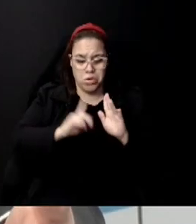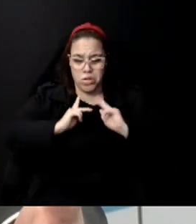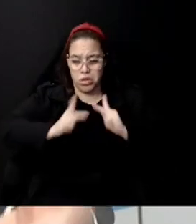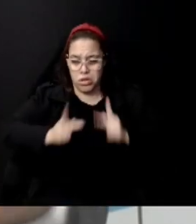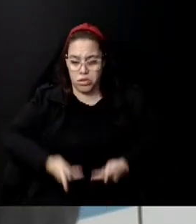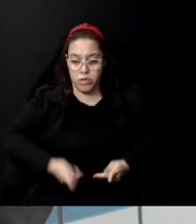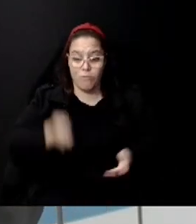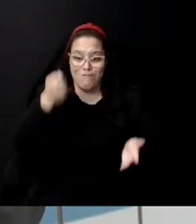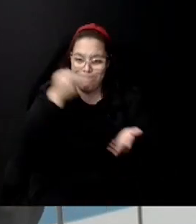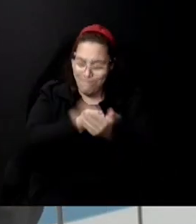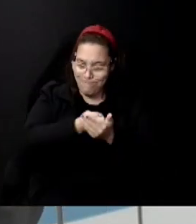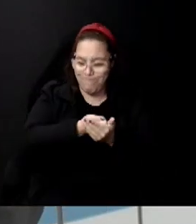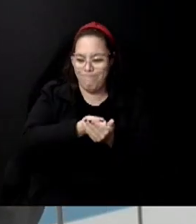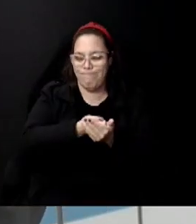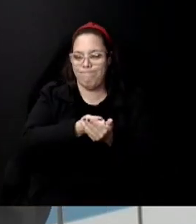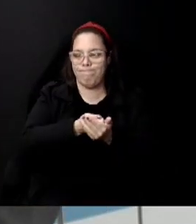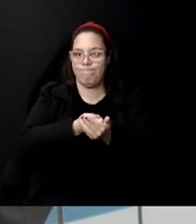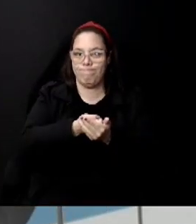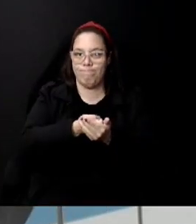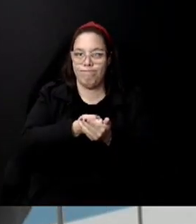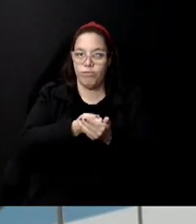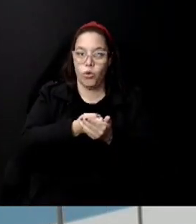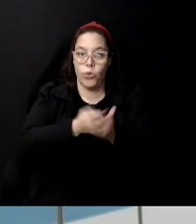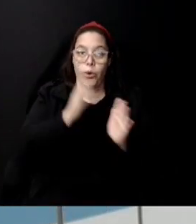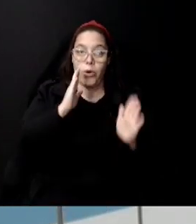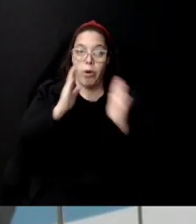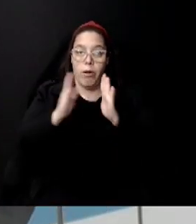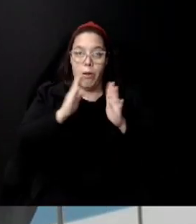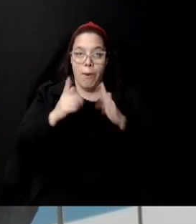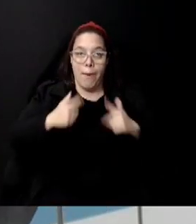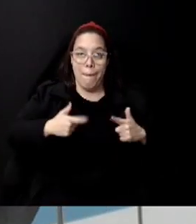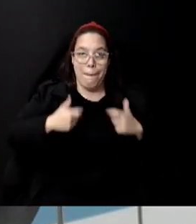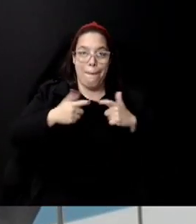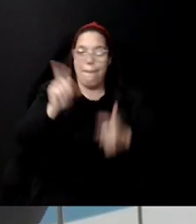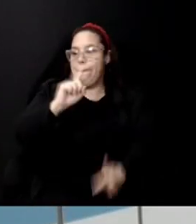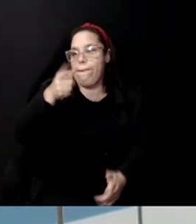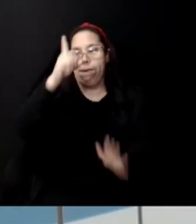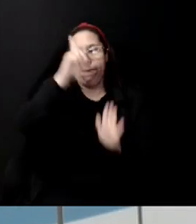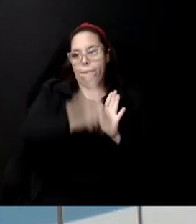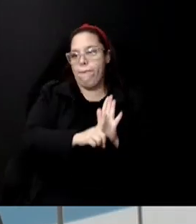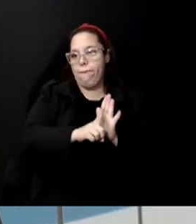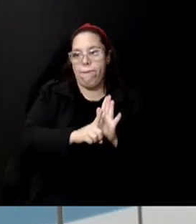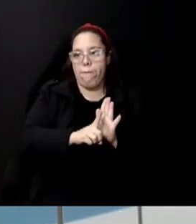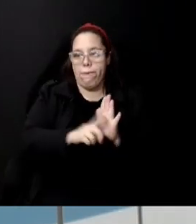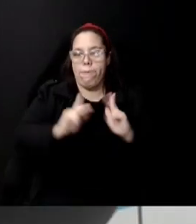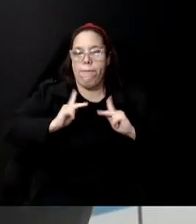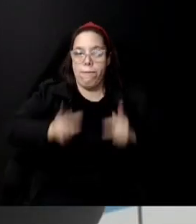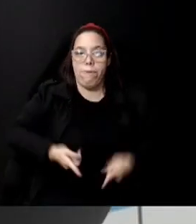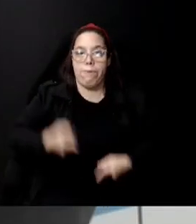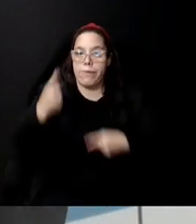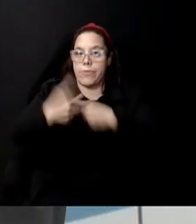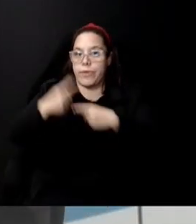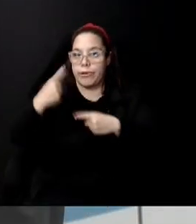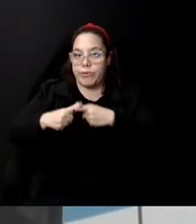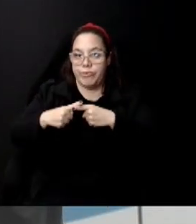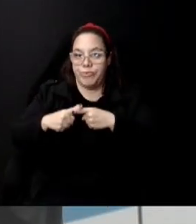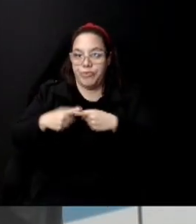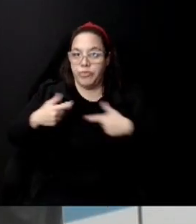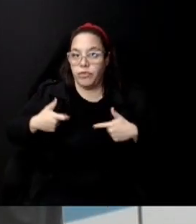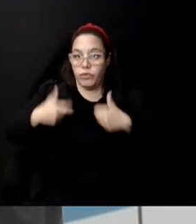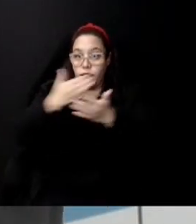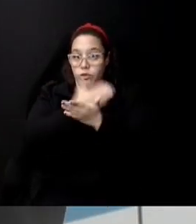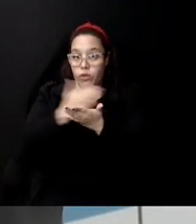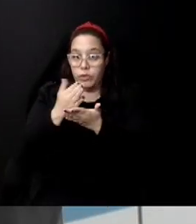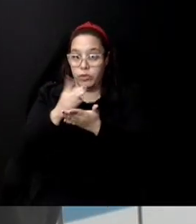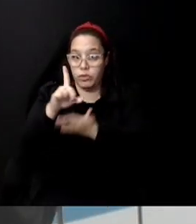aplicado no conflito. Eu não posso dizer, não vou aplicar o direito internacional humanitário aqui porque a guerra começou fora das